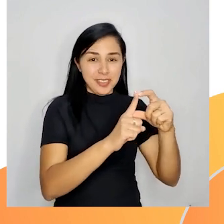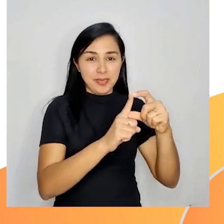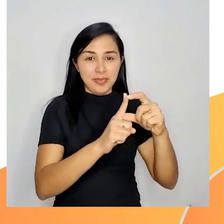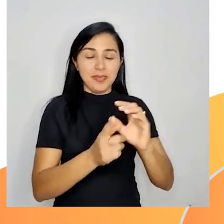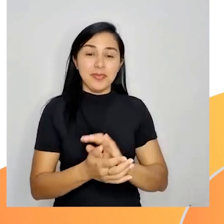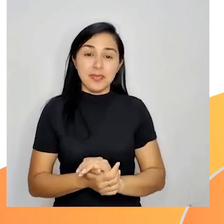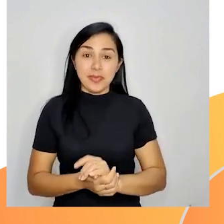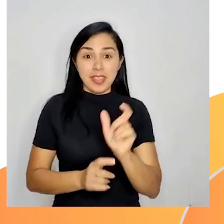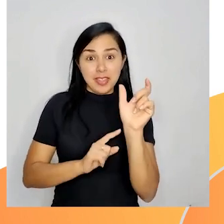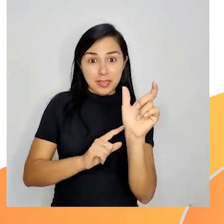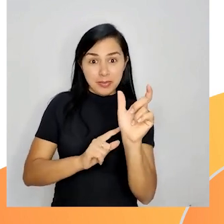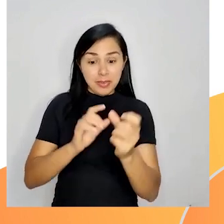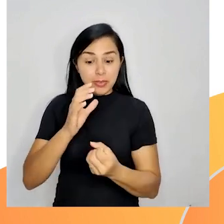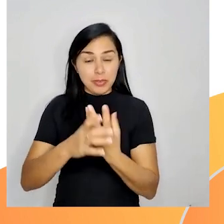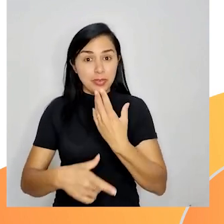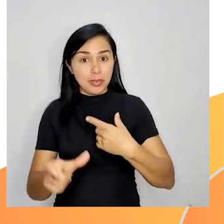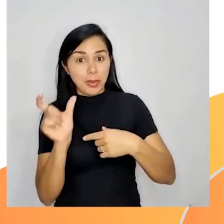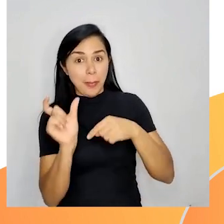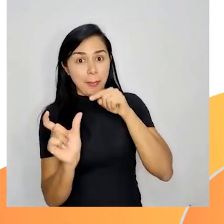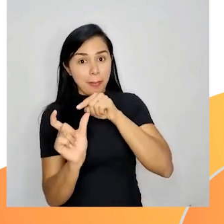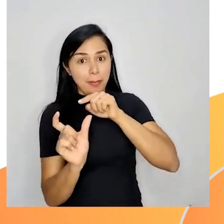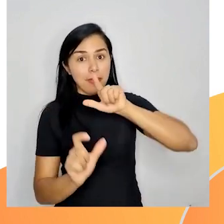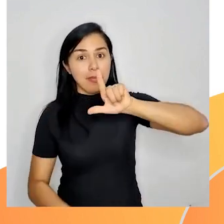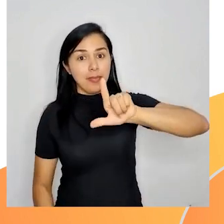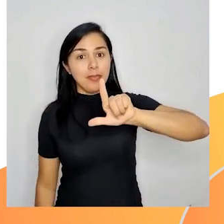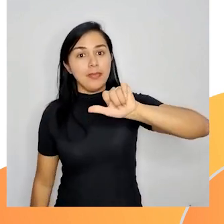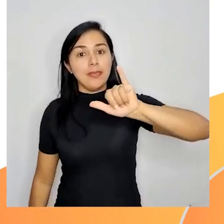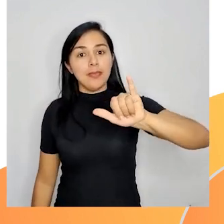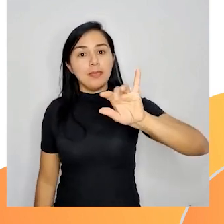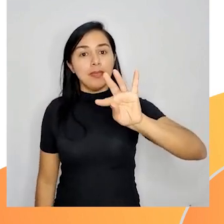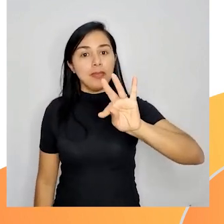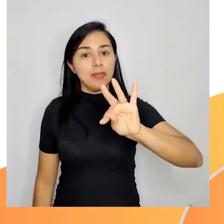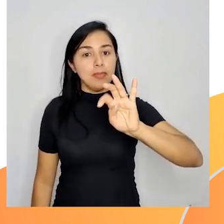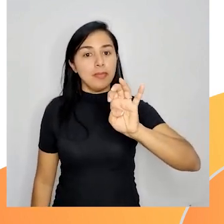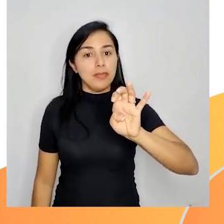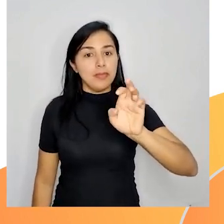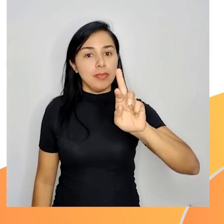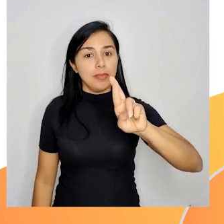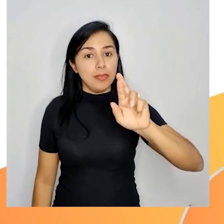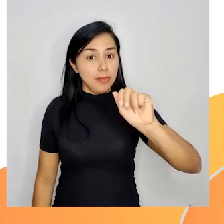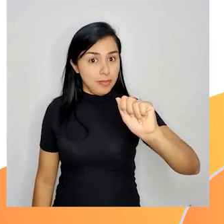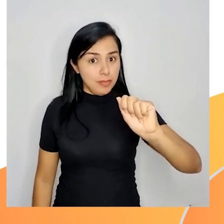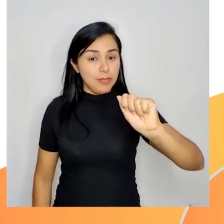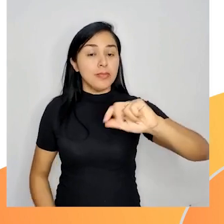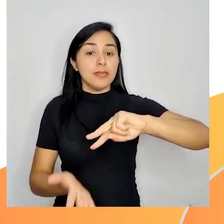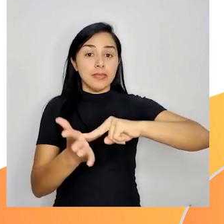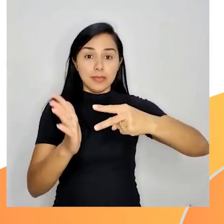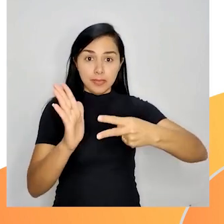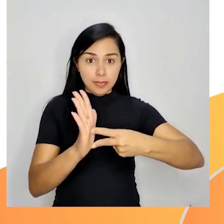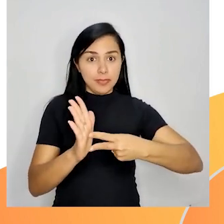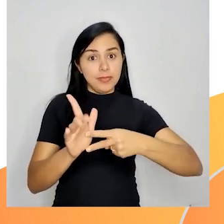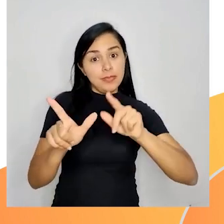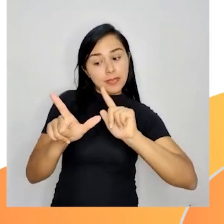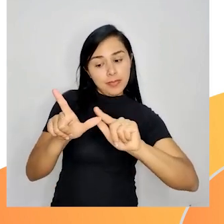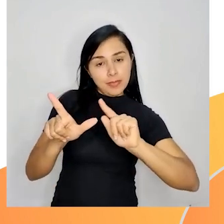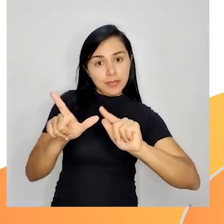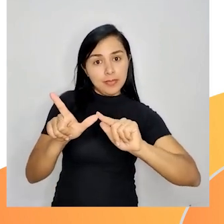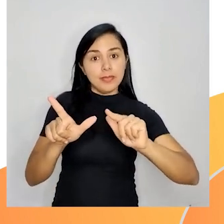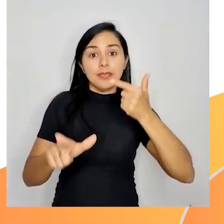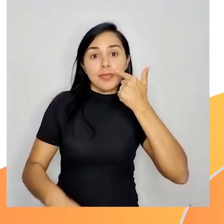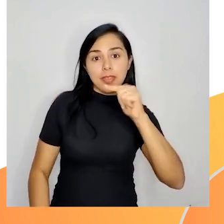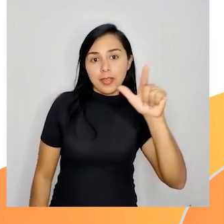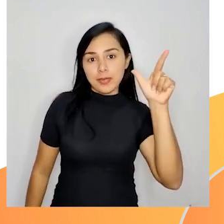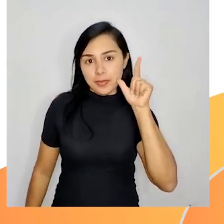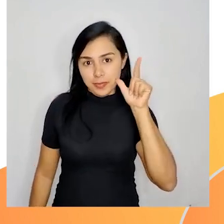vem de litera, letra em latim. O pintor utiliza as tintas,